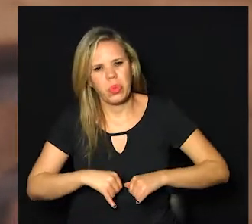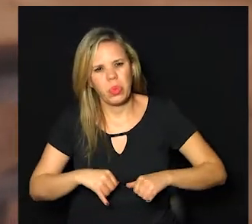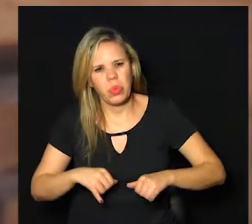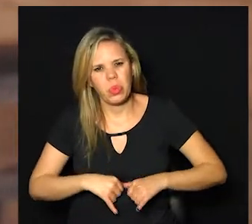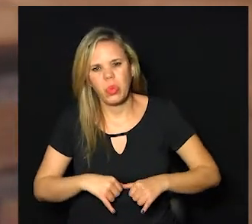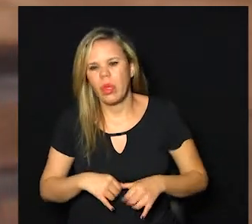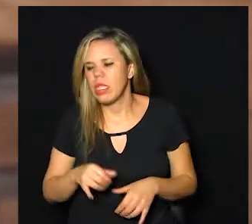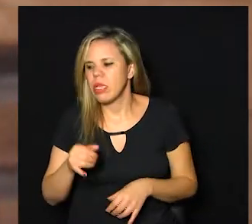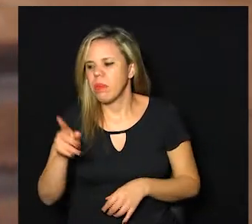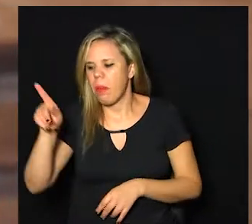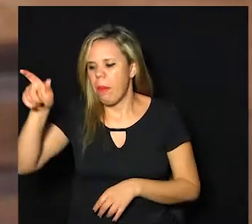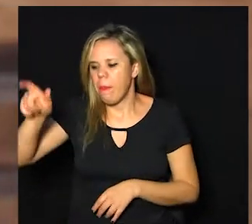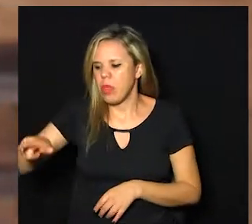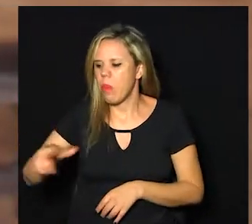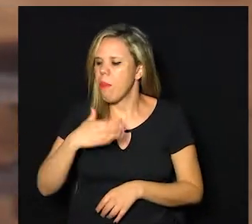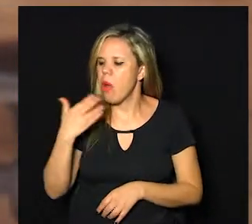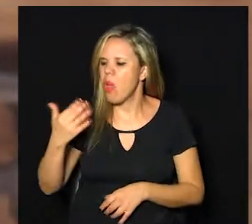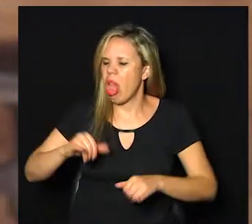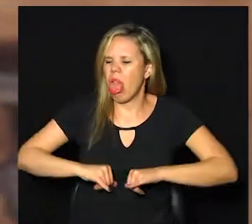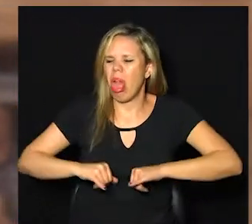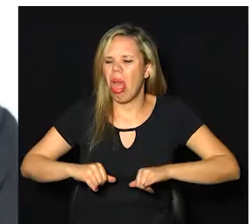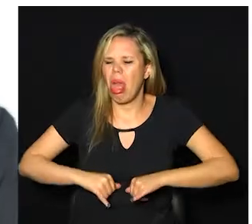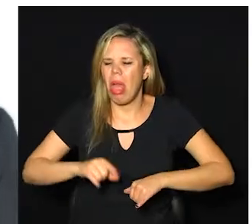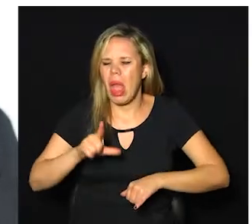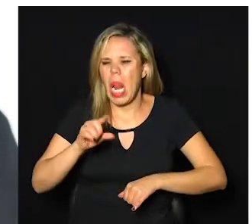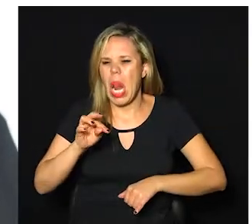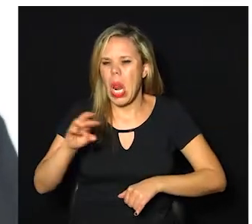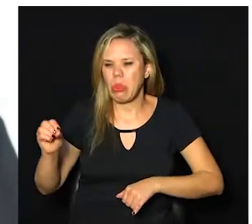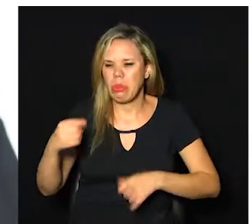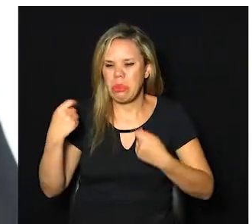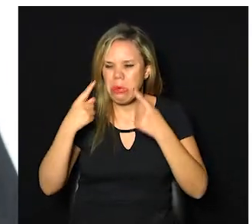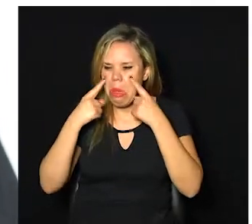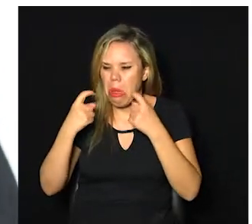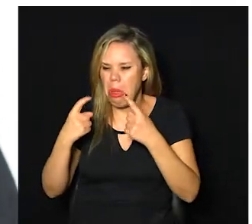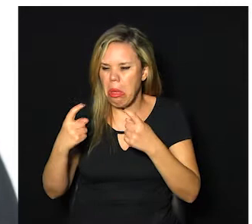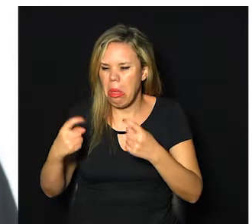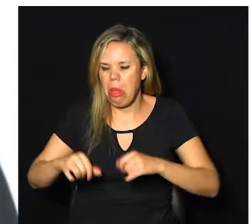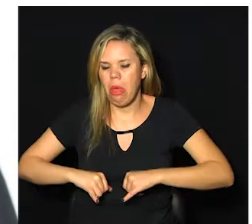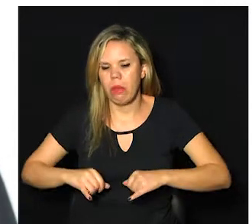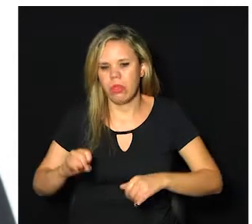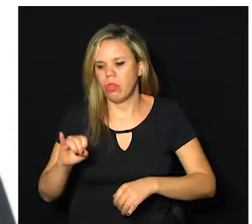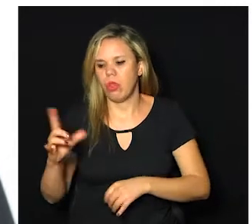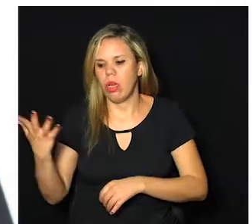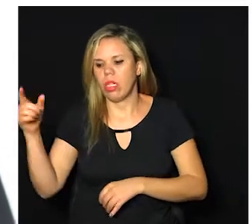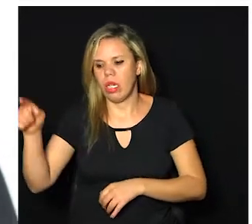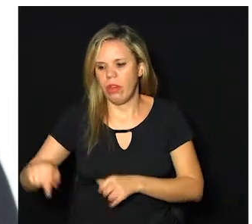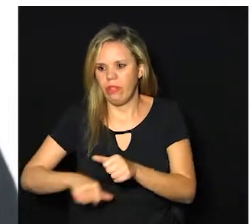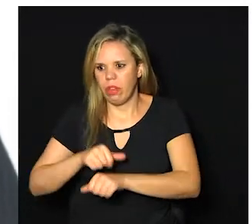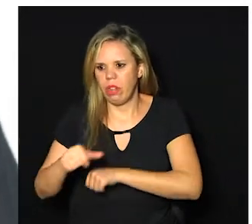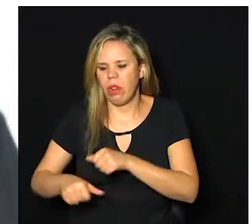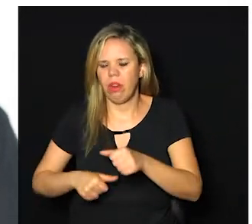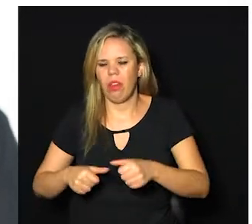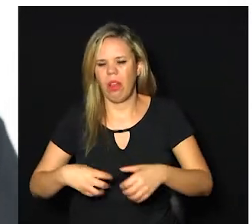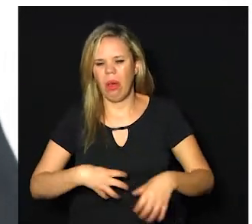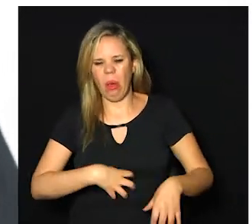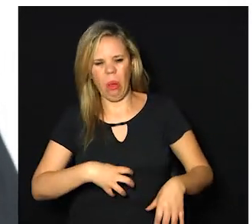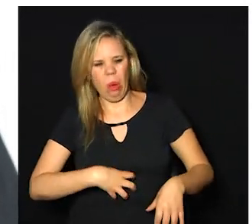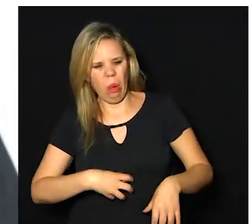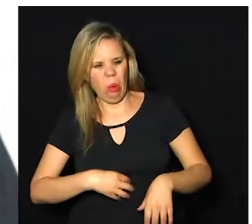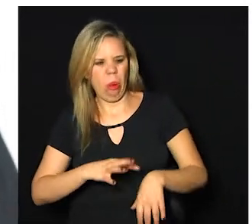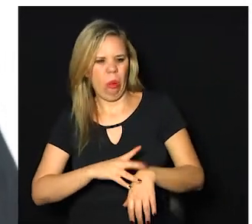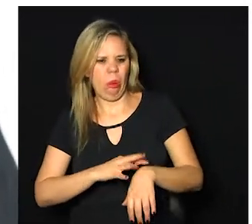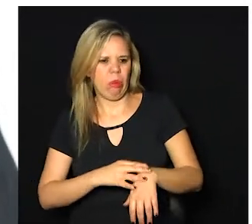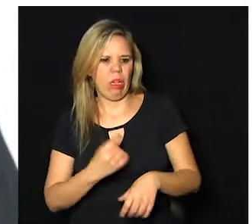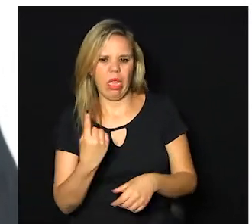luto, por exemplo, se eu passei por um luto, eu preciso chorar aquela dor, porque senão aquilo ali vira uma gastrite, sei lá, cada um reage de